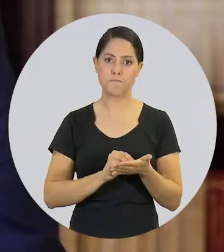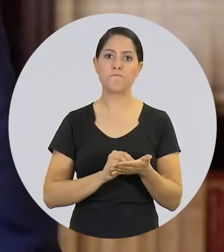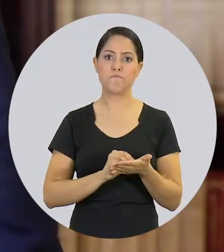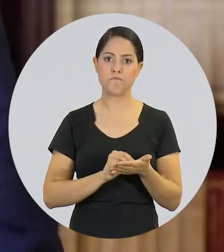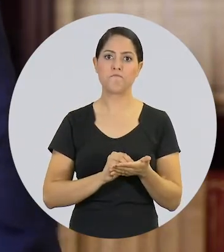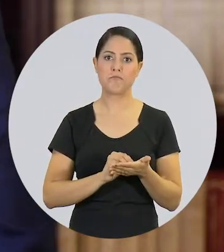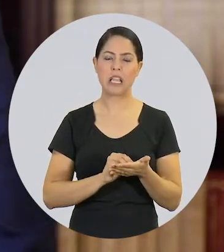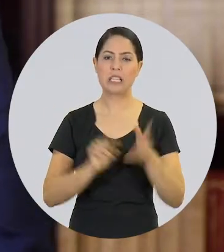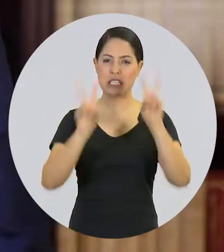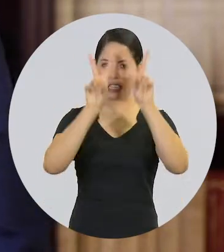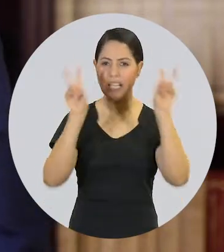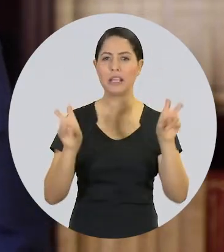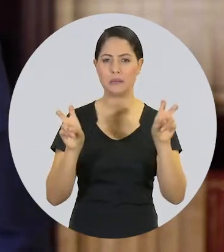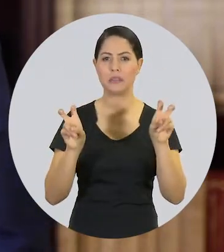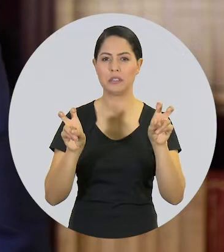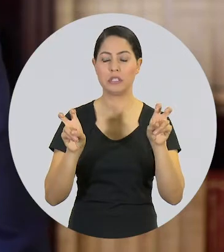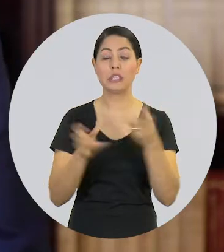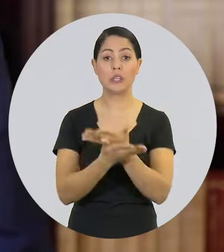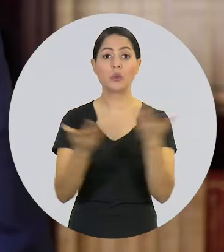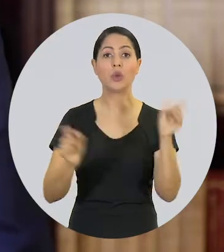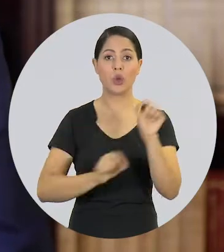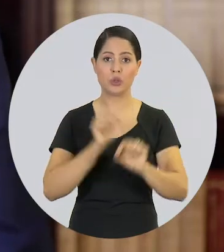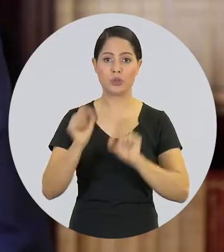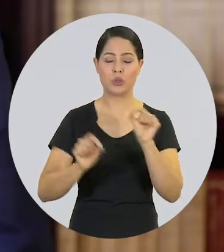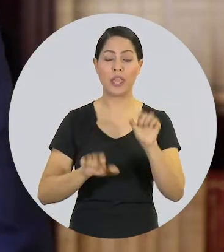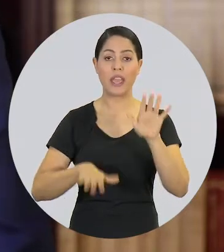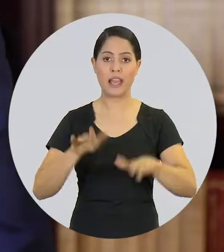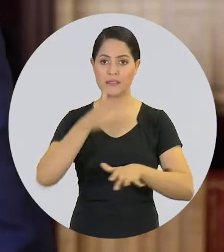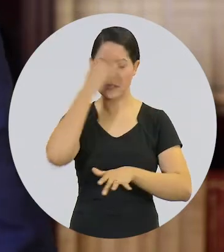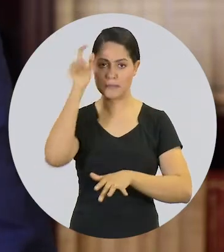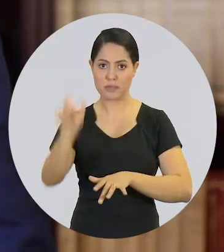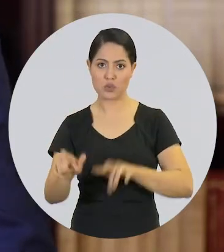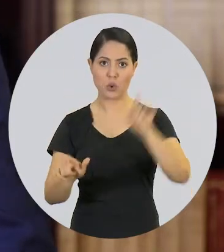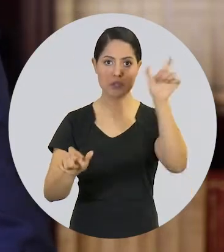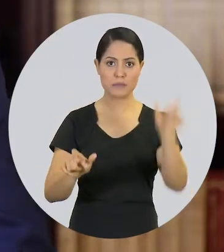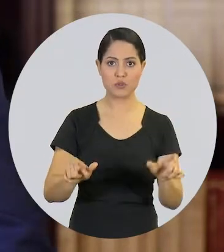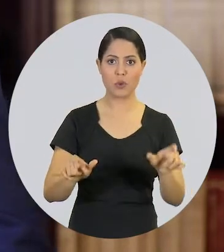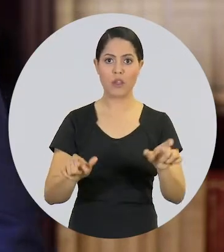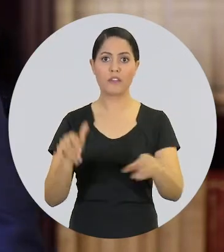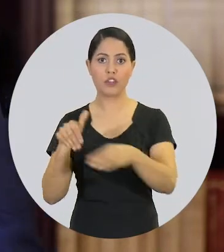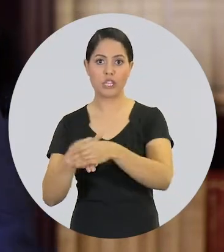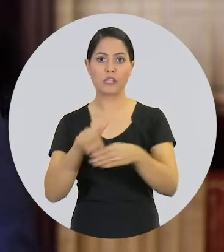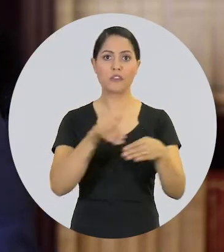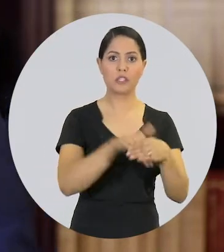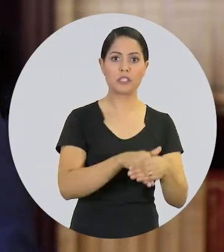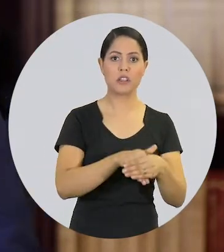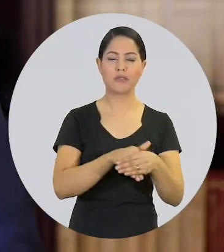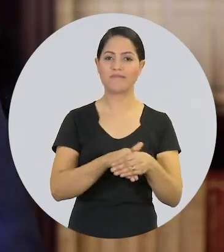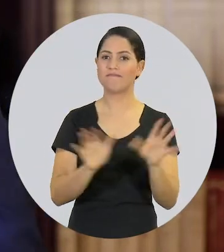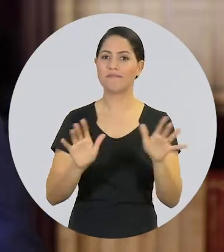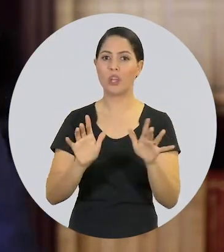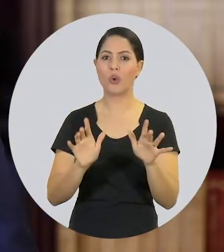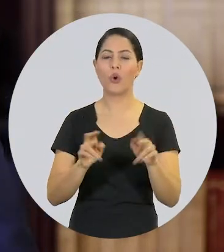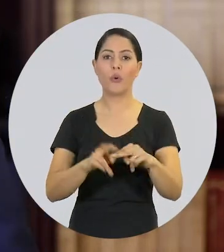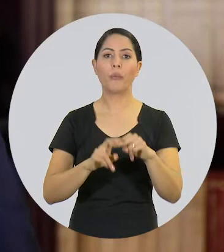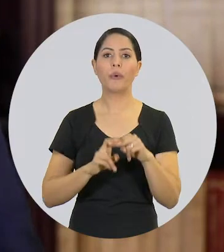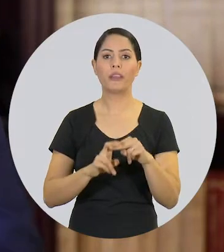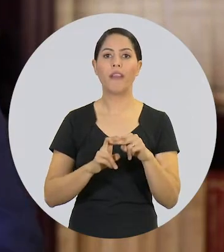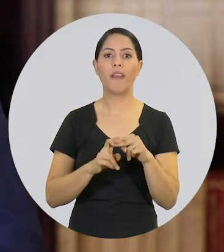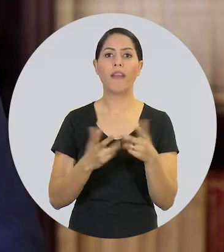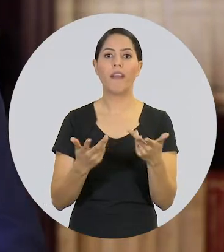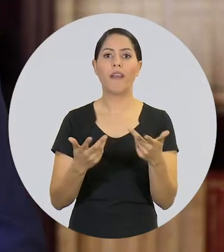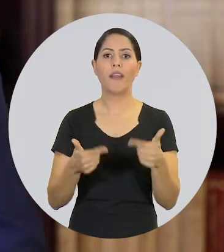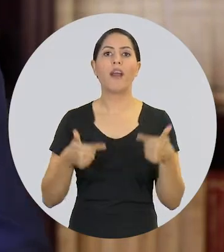muito essa questão. Nós temos, por vezes, pessoas eleitas não exatamente pelo que